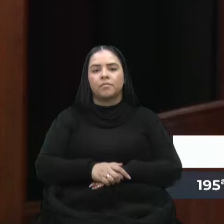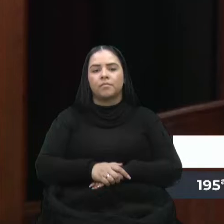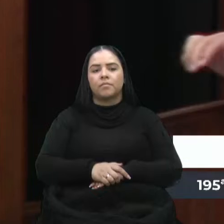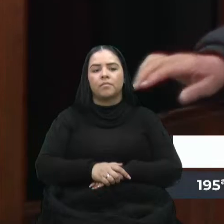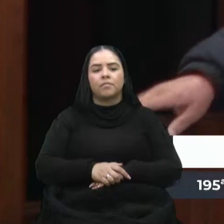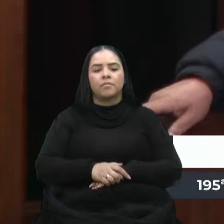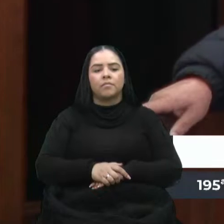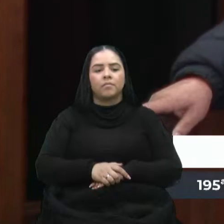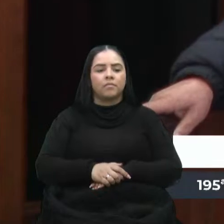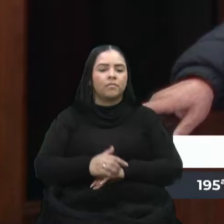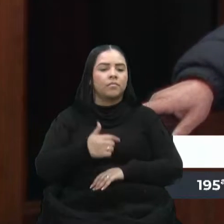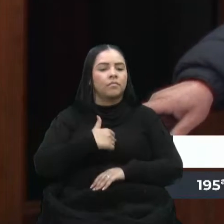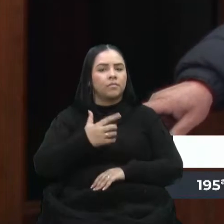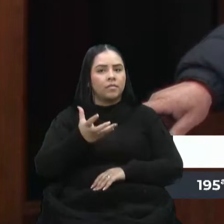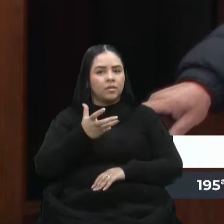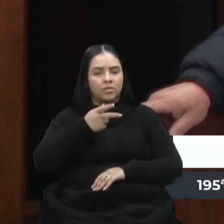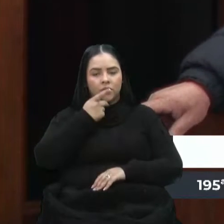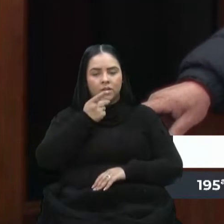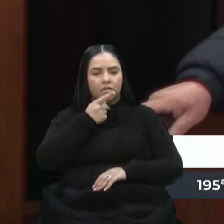quero dizer que